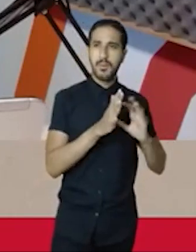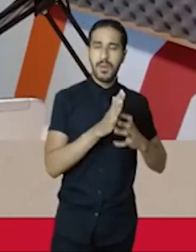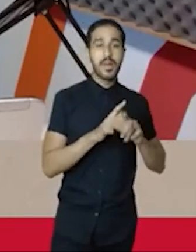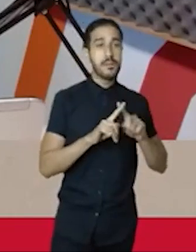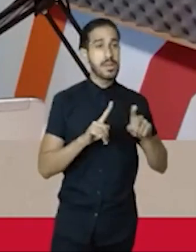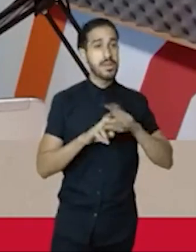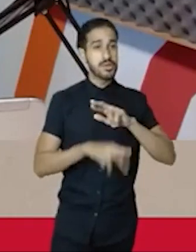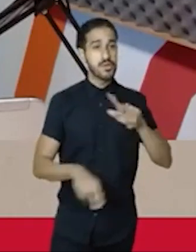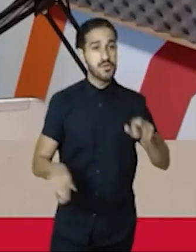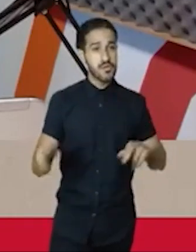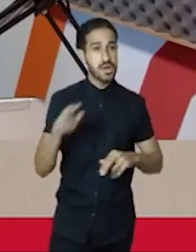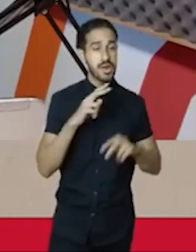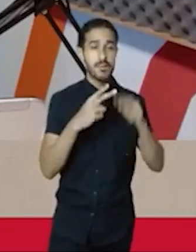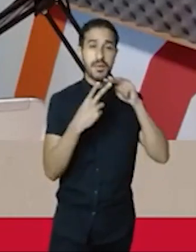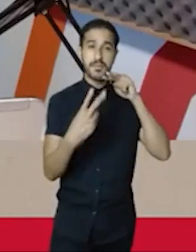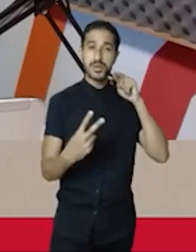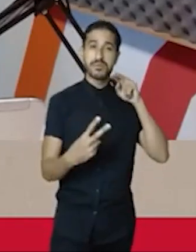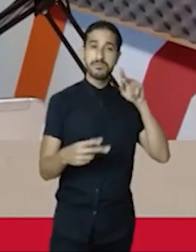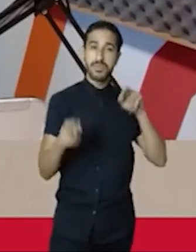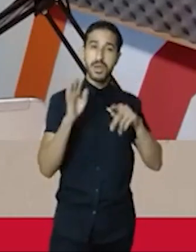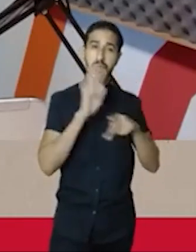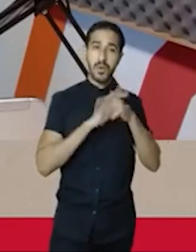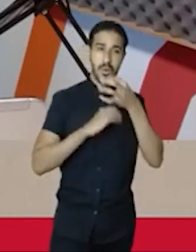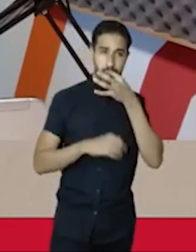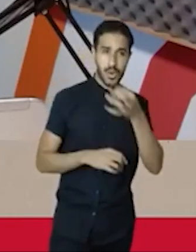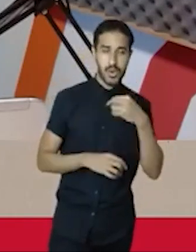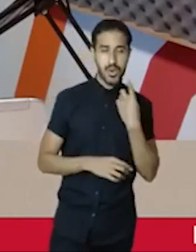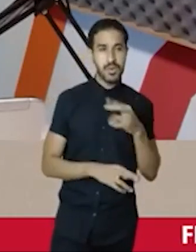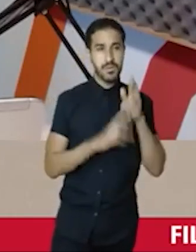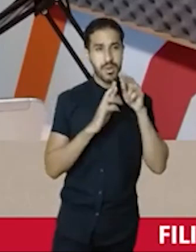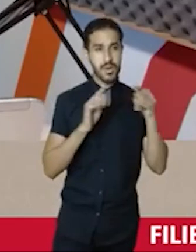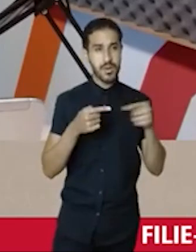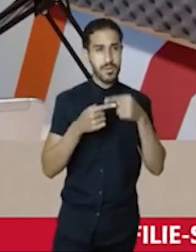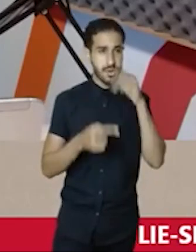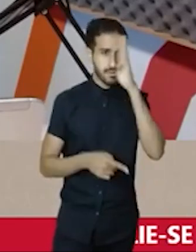tem várias visões e pluralidades da opinião do que a gente espera para o Brasil.